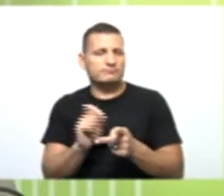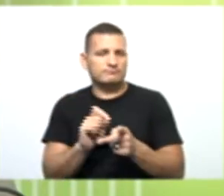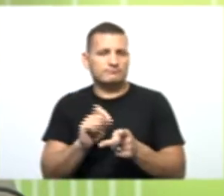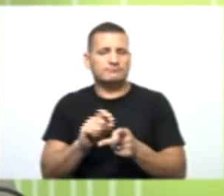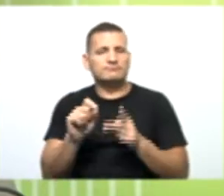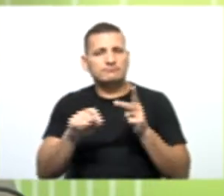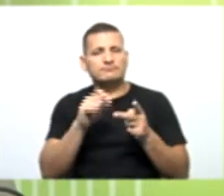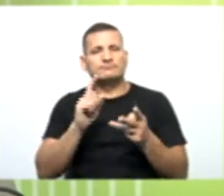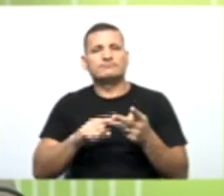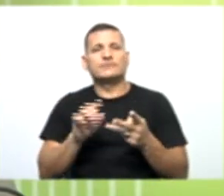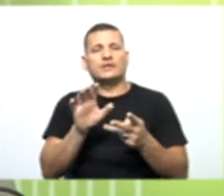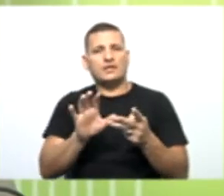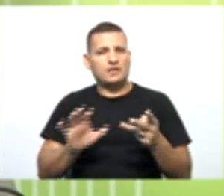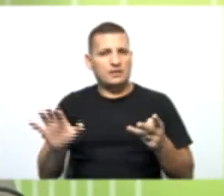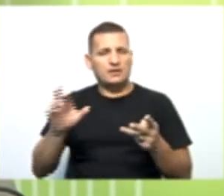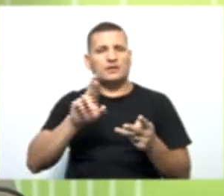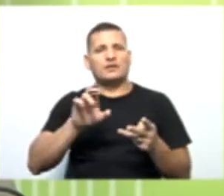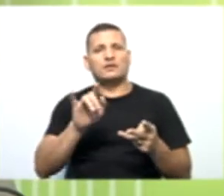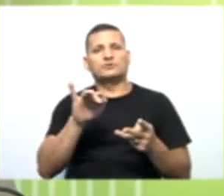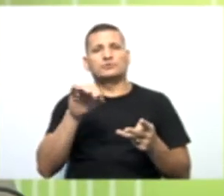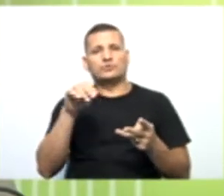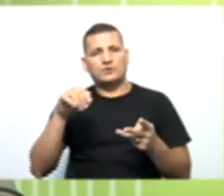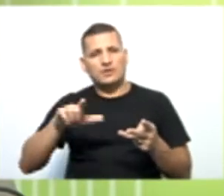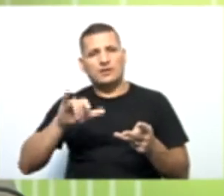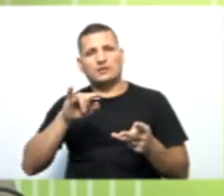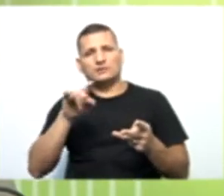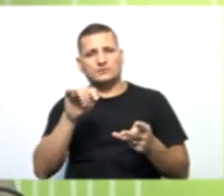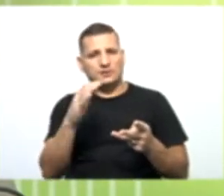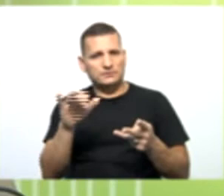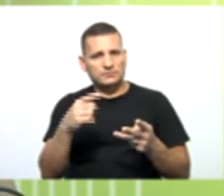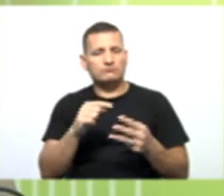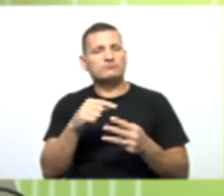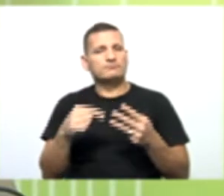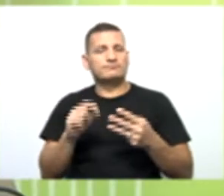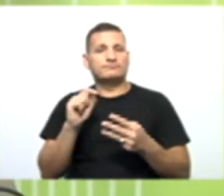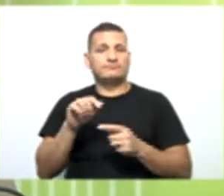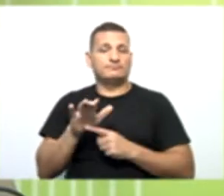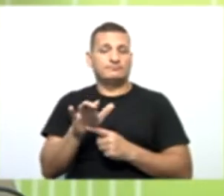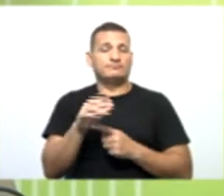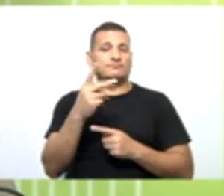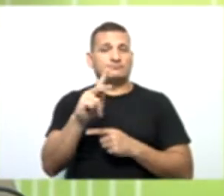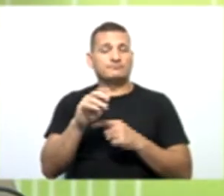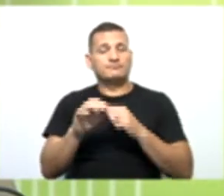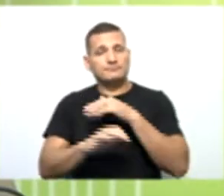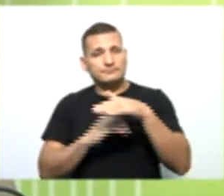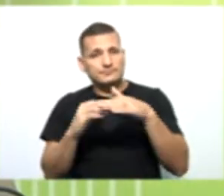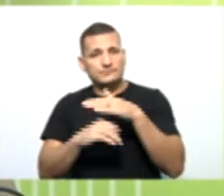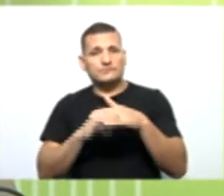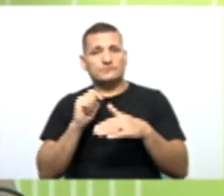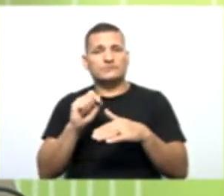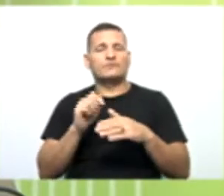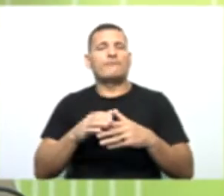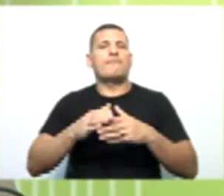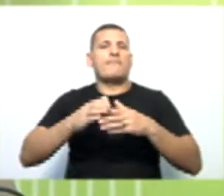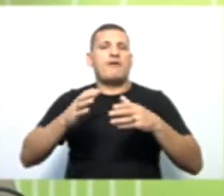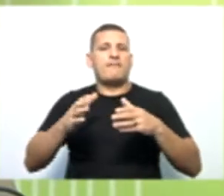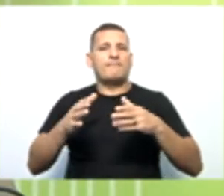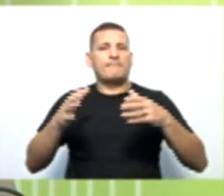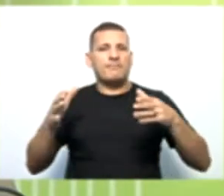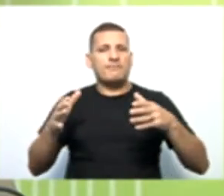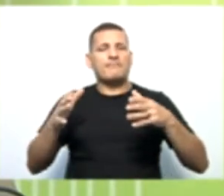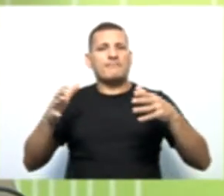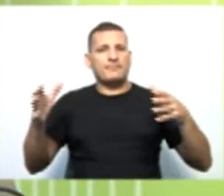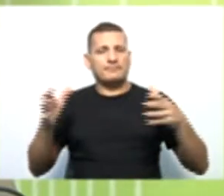de regionalização, para que ajude as empresas deles e ao negócio deles a crescer, a expandir,